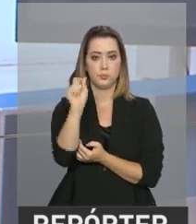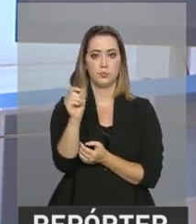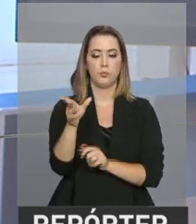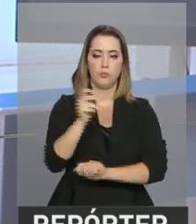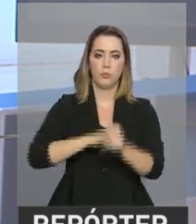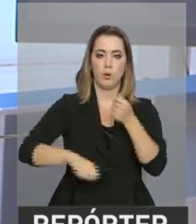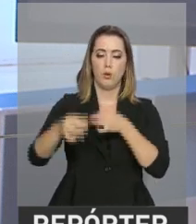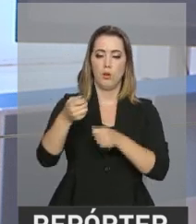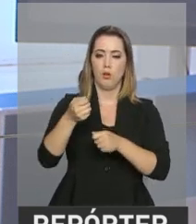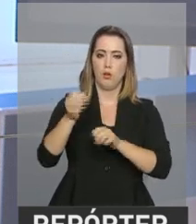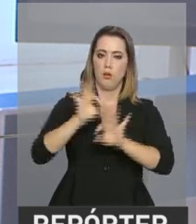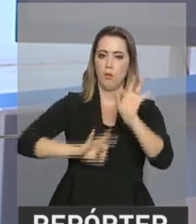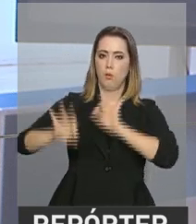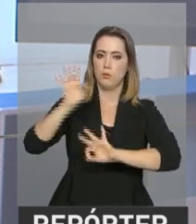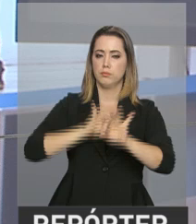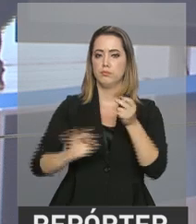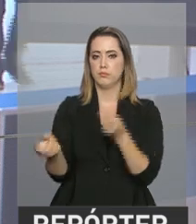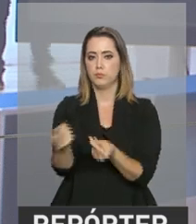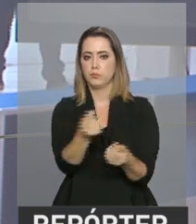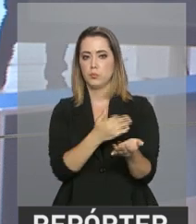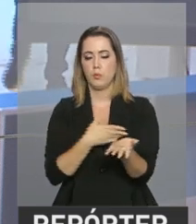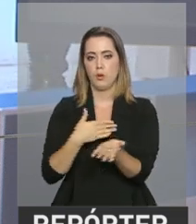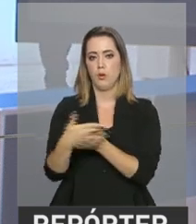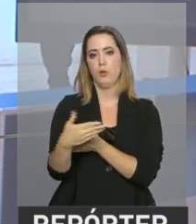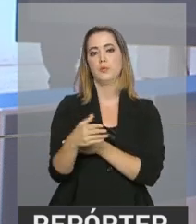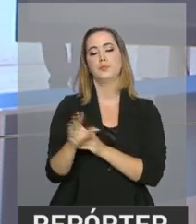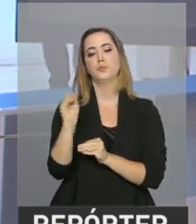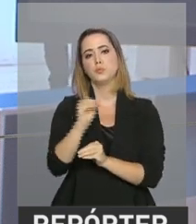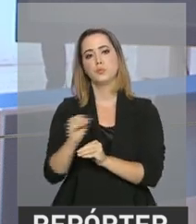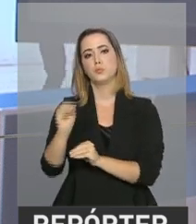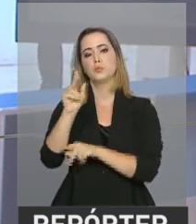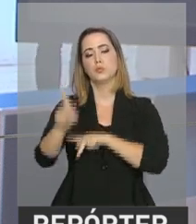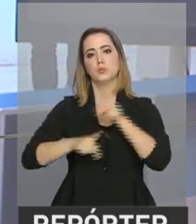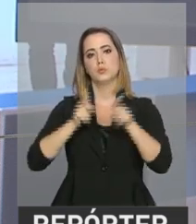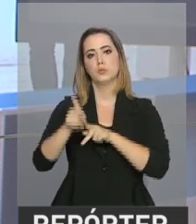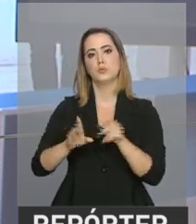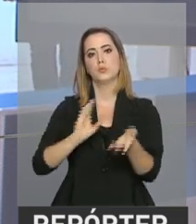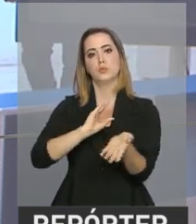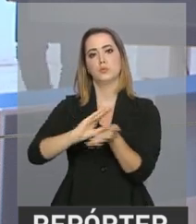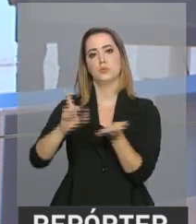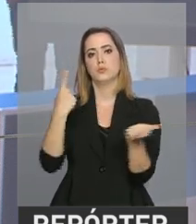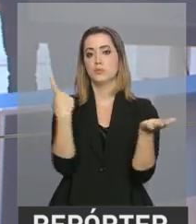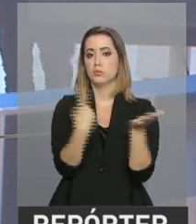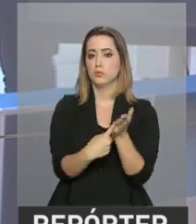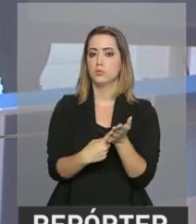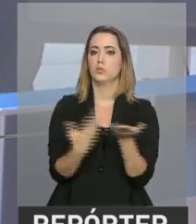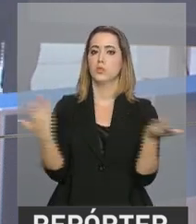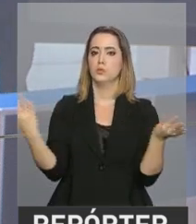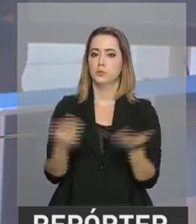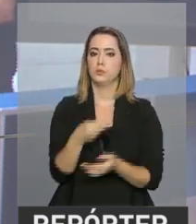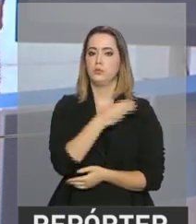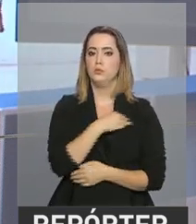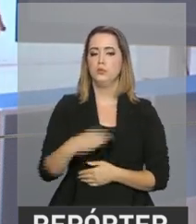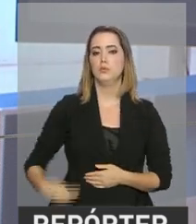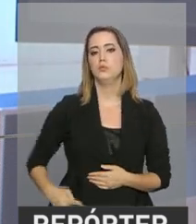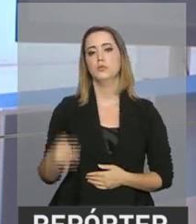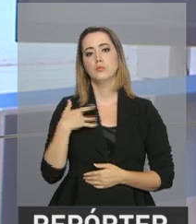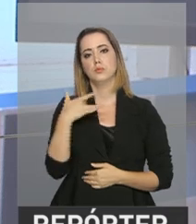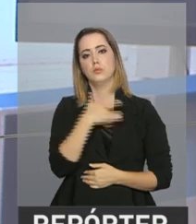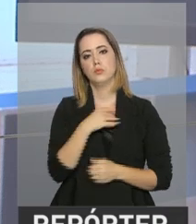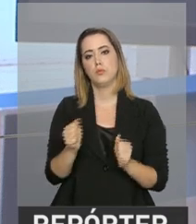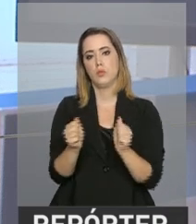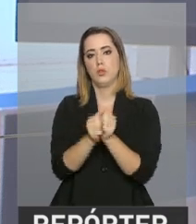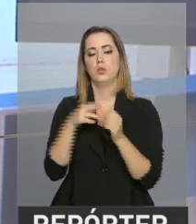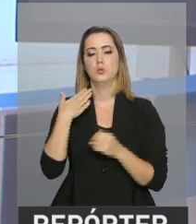e continuar com atendimento à população o dinheiro será repassado por meio de um convênio assinado hoje entre o Ministério da Saúde e a caixa